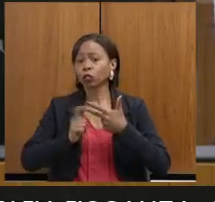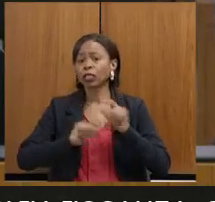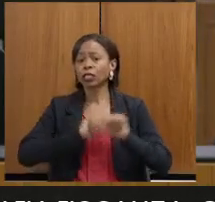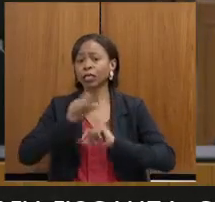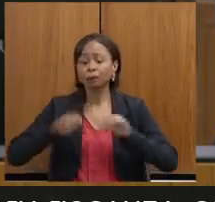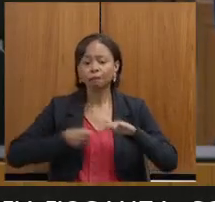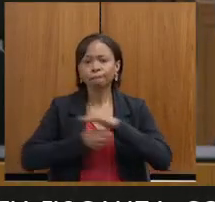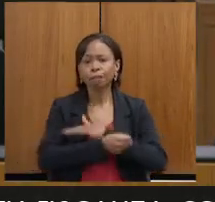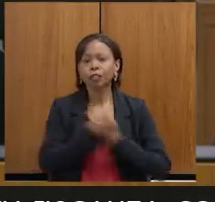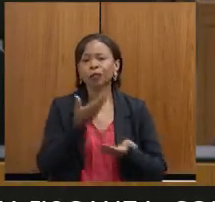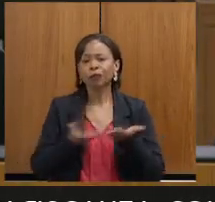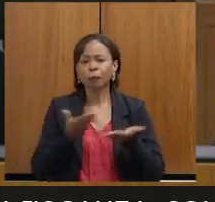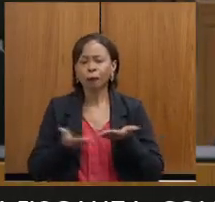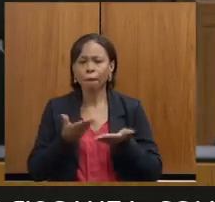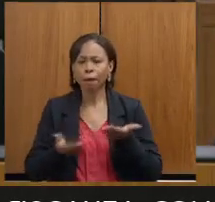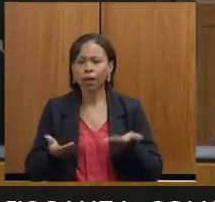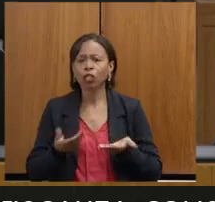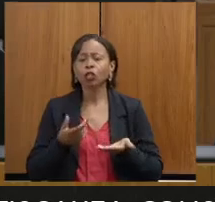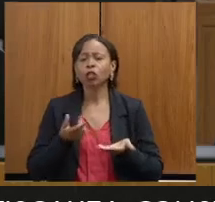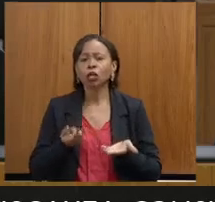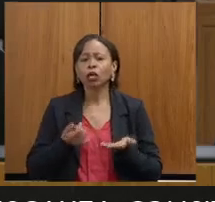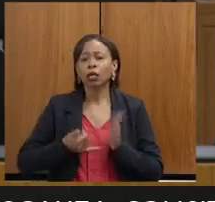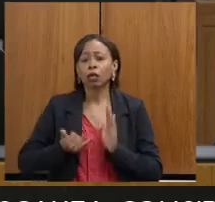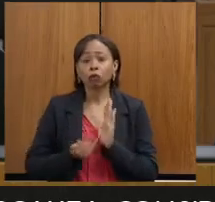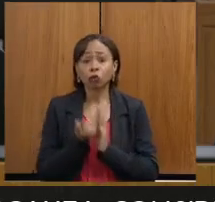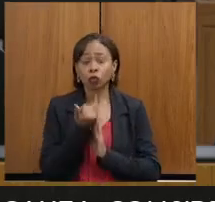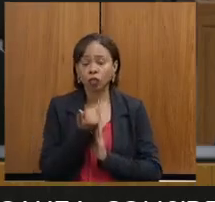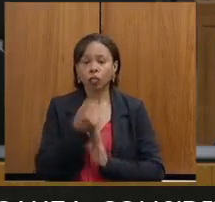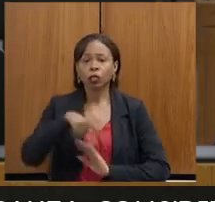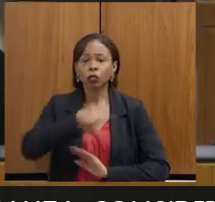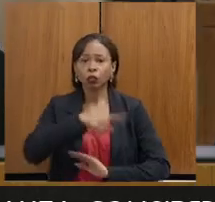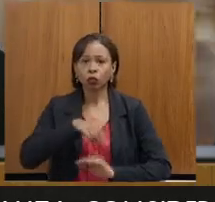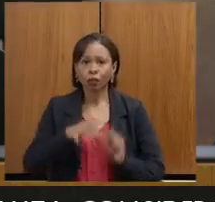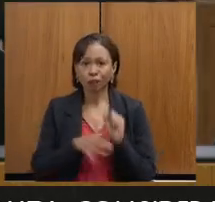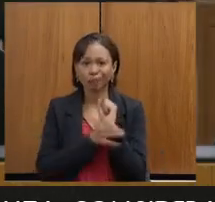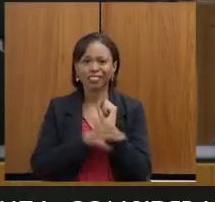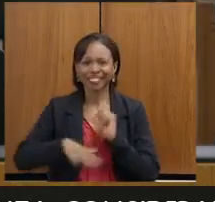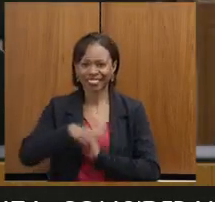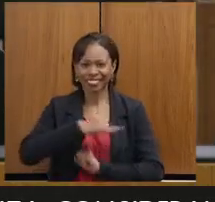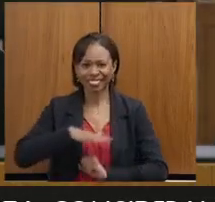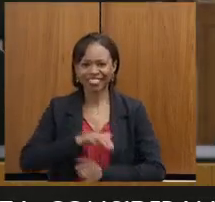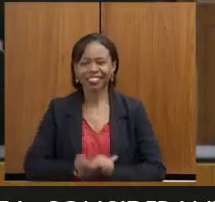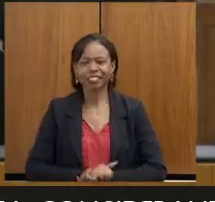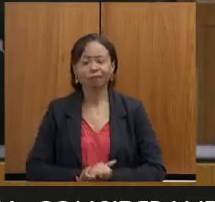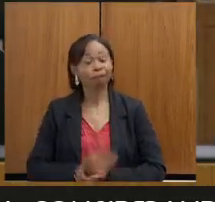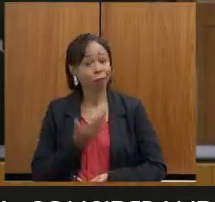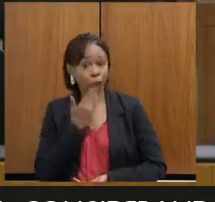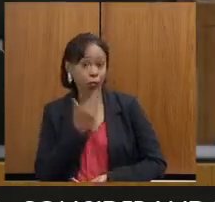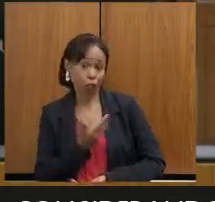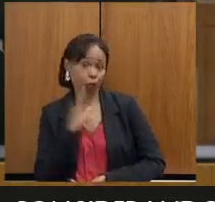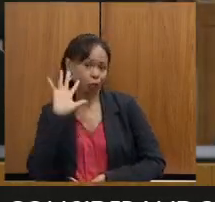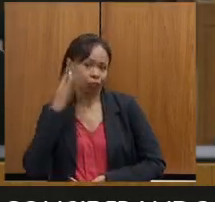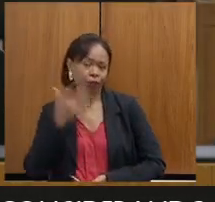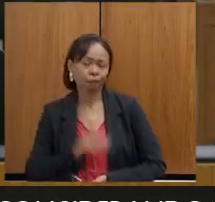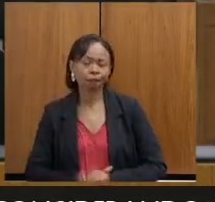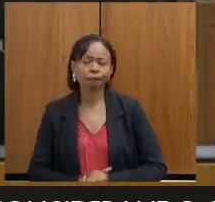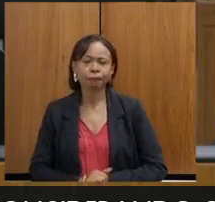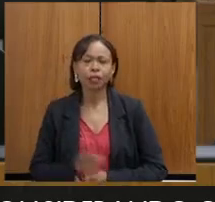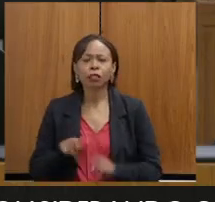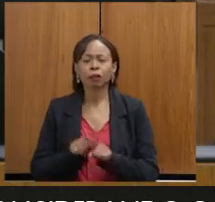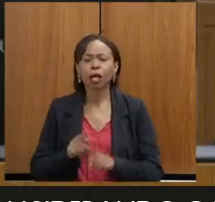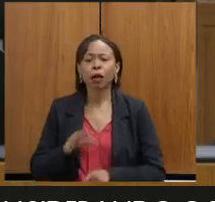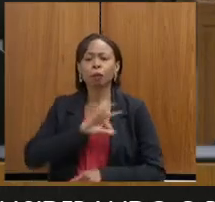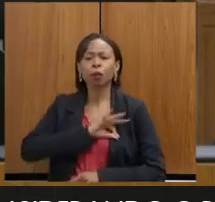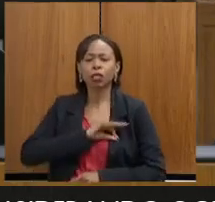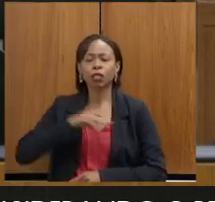a recomposição das perdas inflacionárias dos integrantes das forças Segurança Pública vejo tô suave pedido de providência seja encaminhada à Polícia